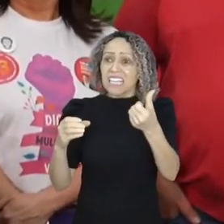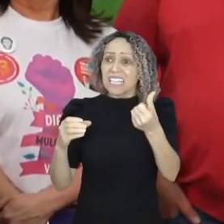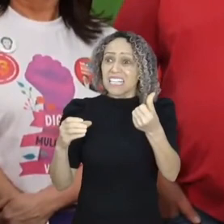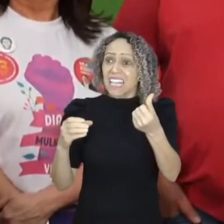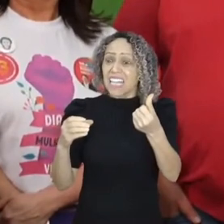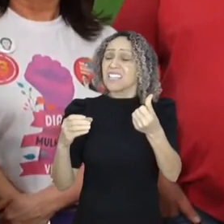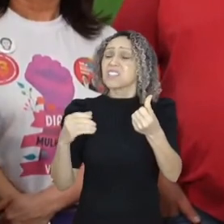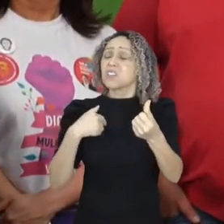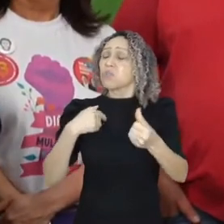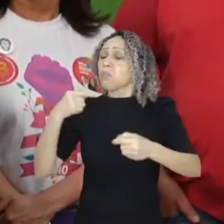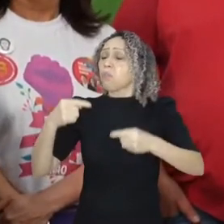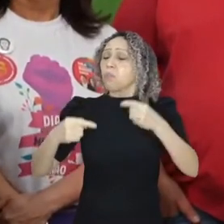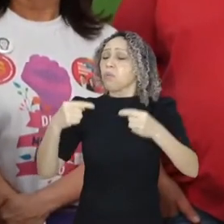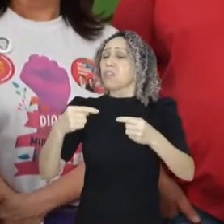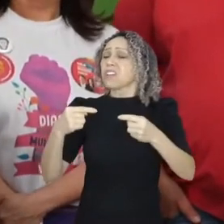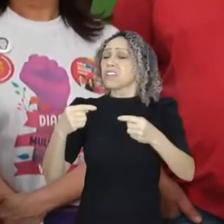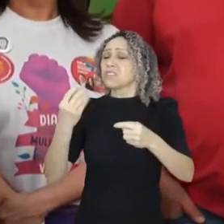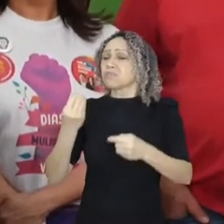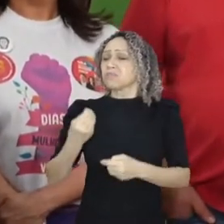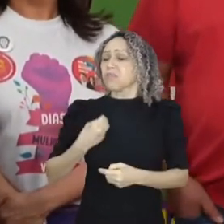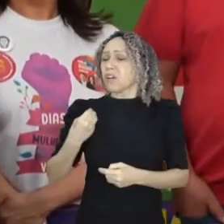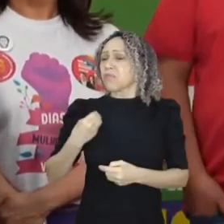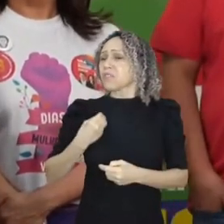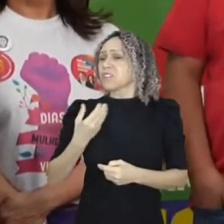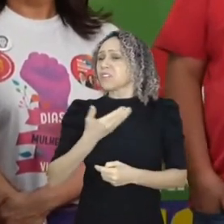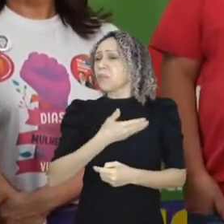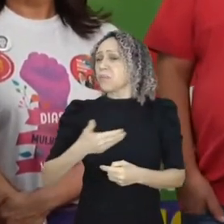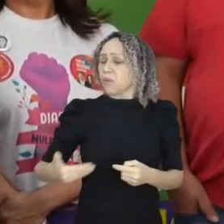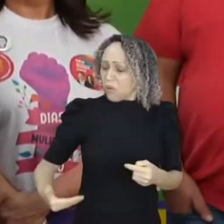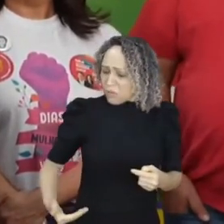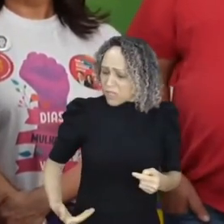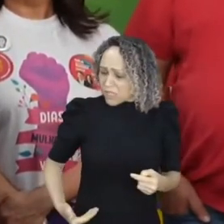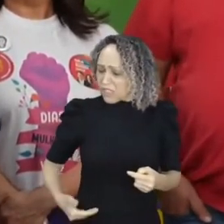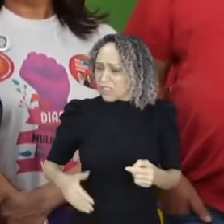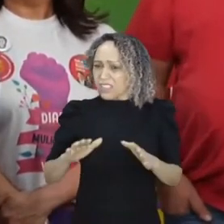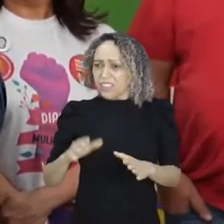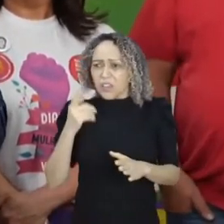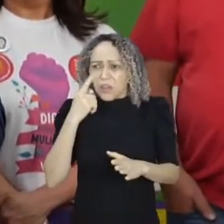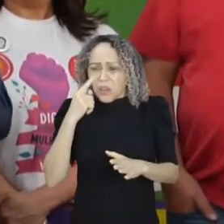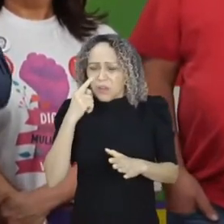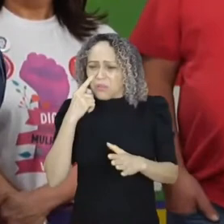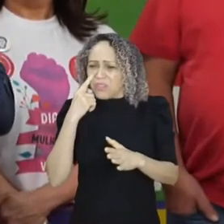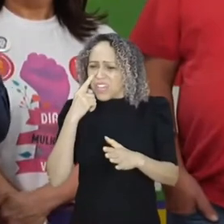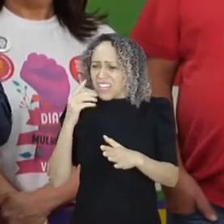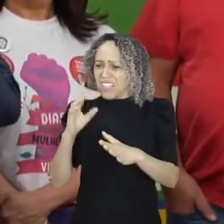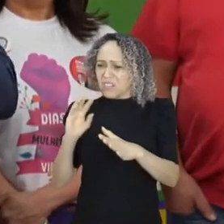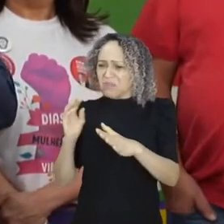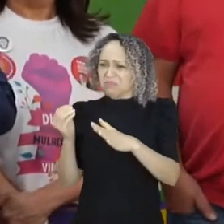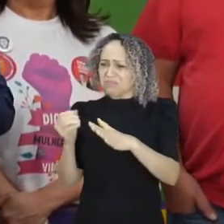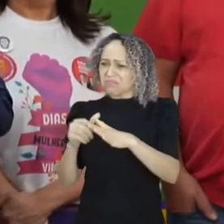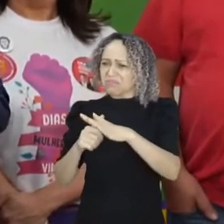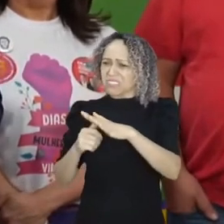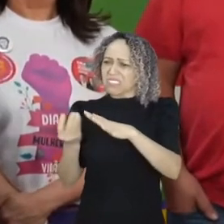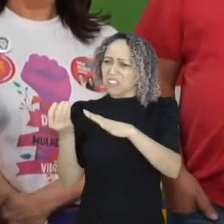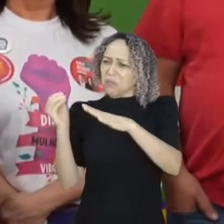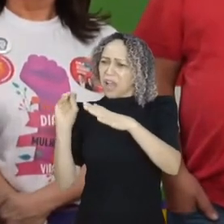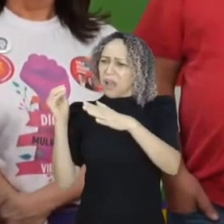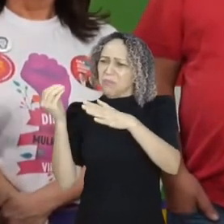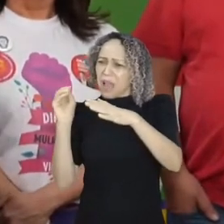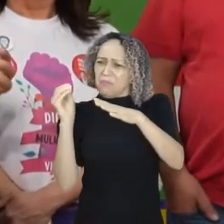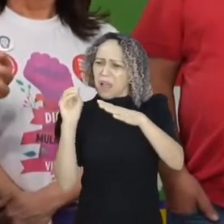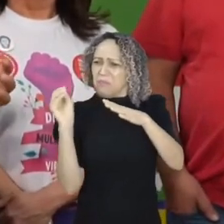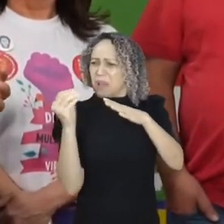dentro da República. Quer dizer, eu vejo as coisas que eles colocam na internet, eu não acredito que é possível alguém